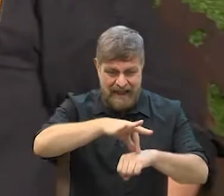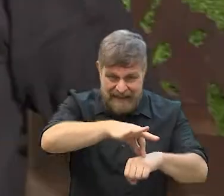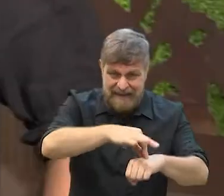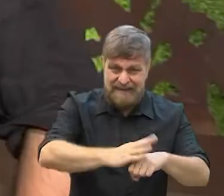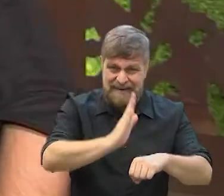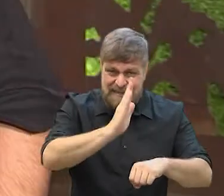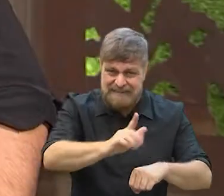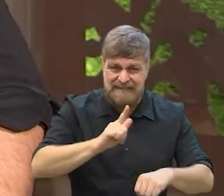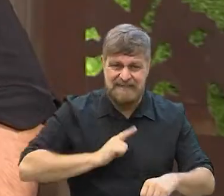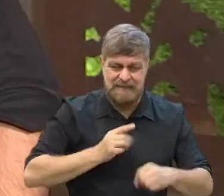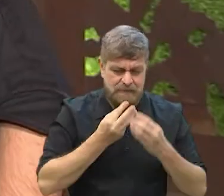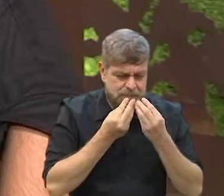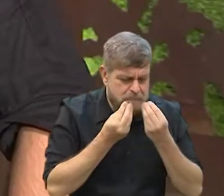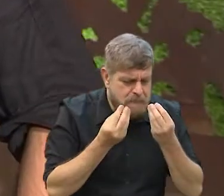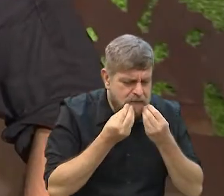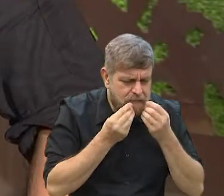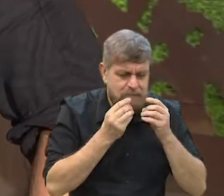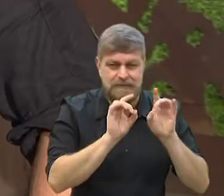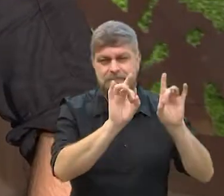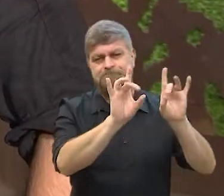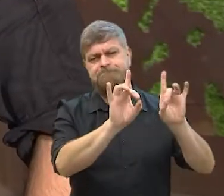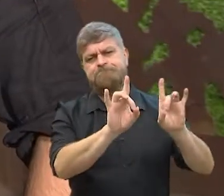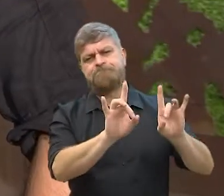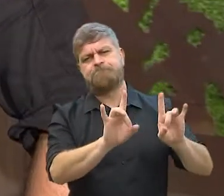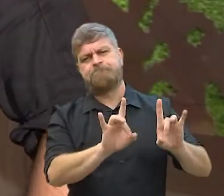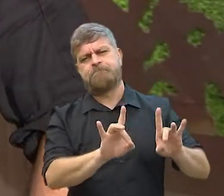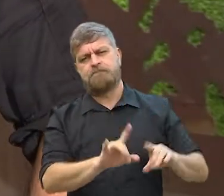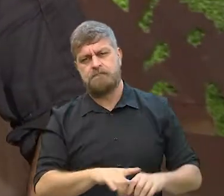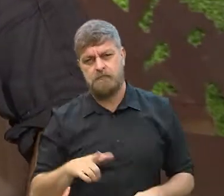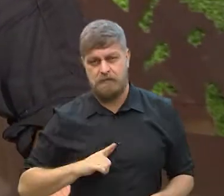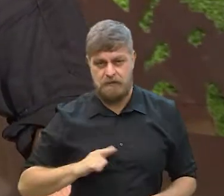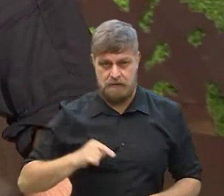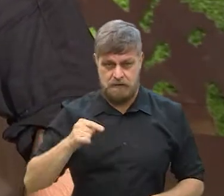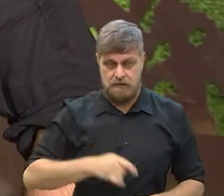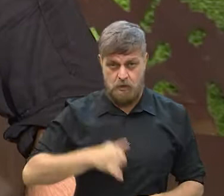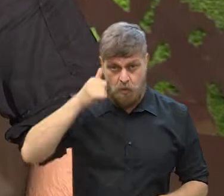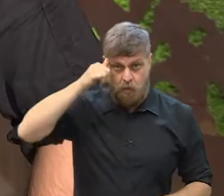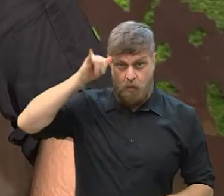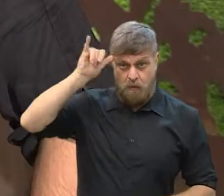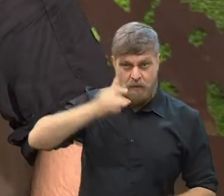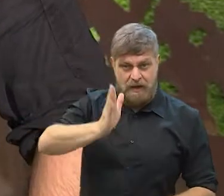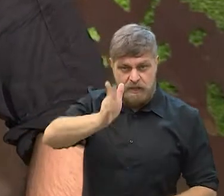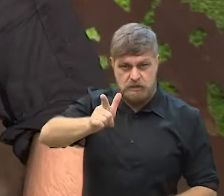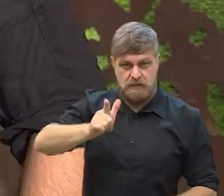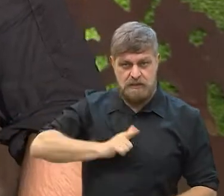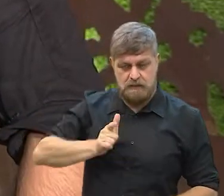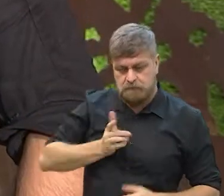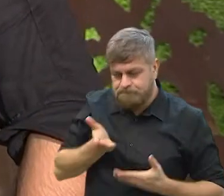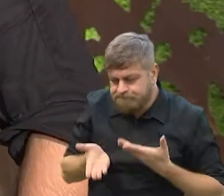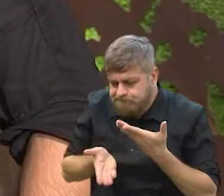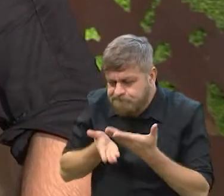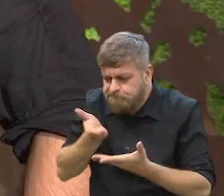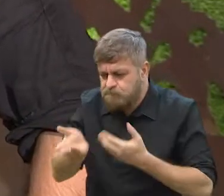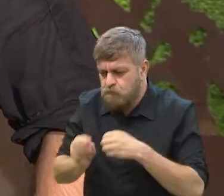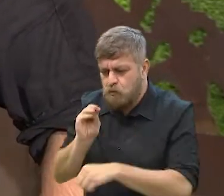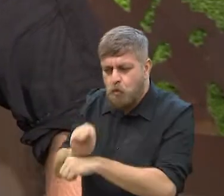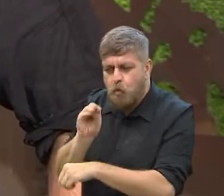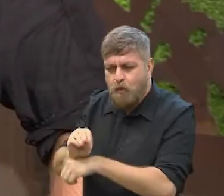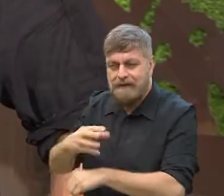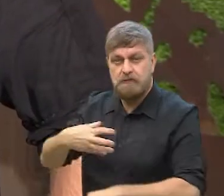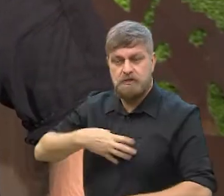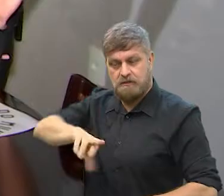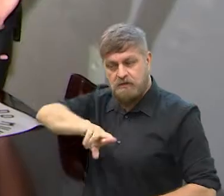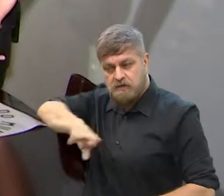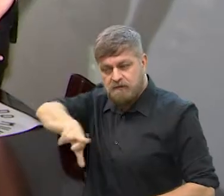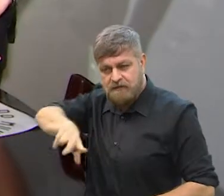sabor específico. É uma carne que, geralmente, o boi, ele recebe um tratamento diferenciado. Então, para te